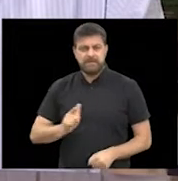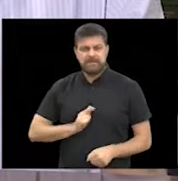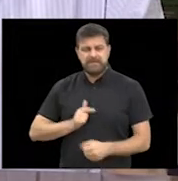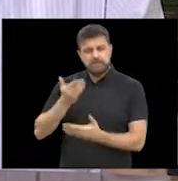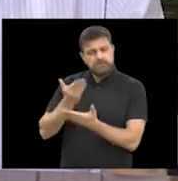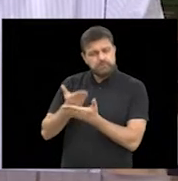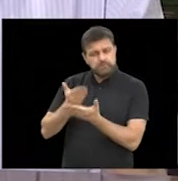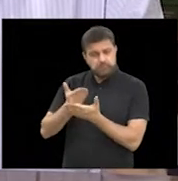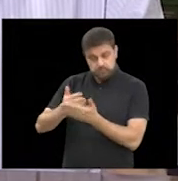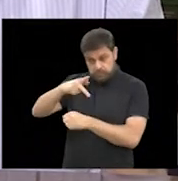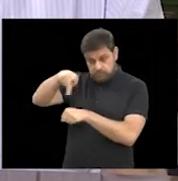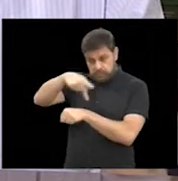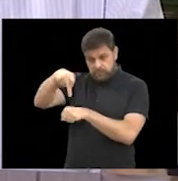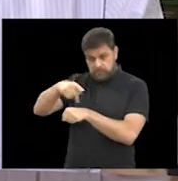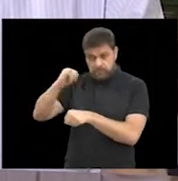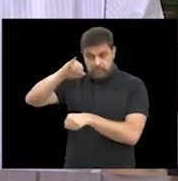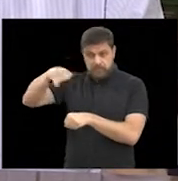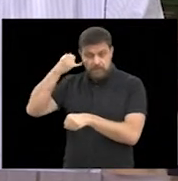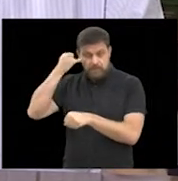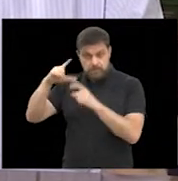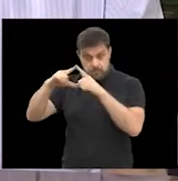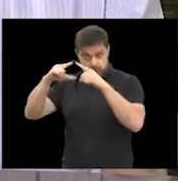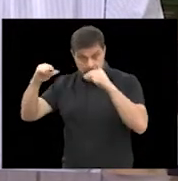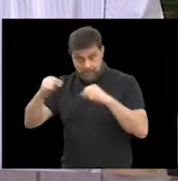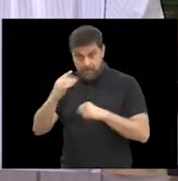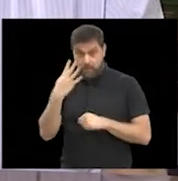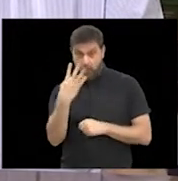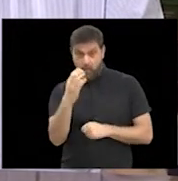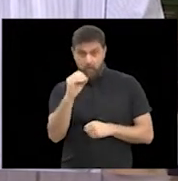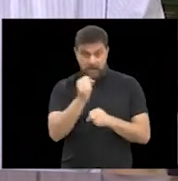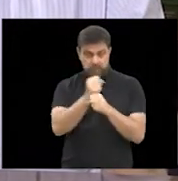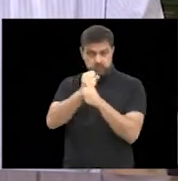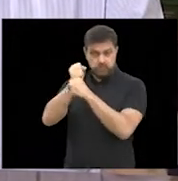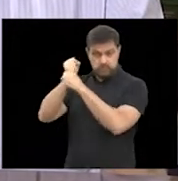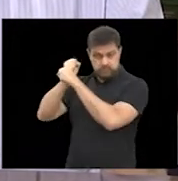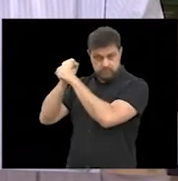trabalhos feitos no Japão, mais de 40 anos atrás,